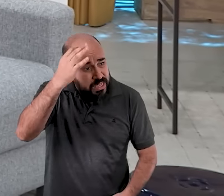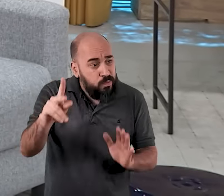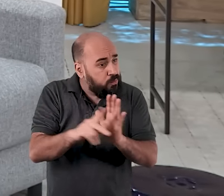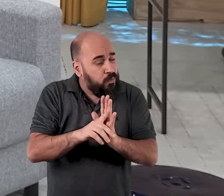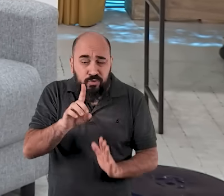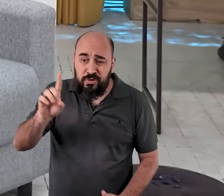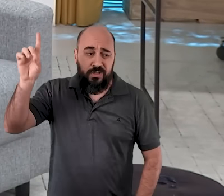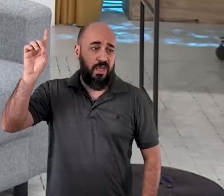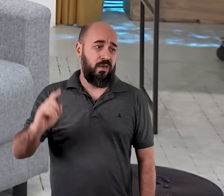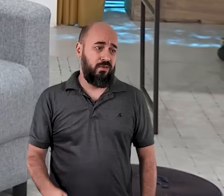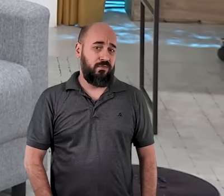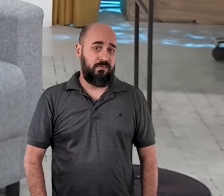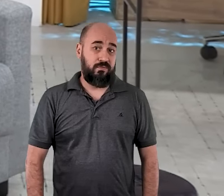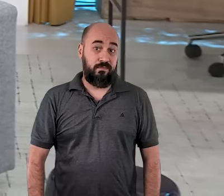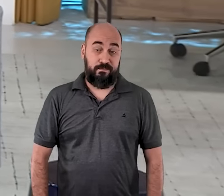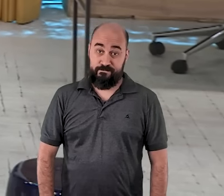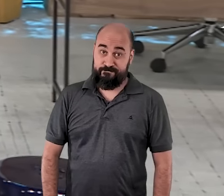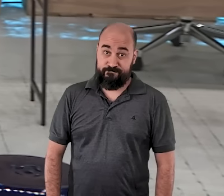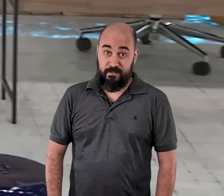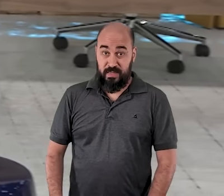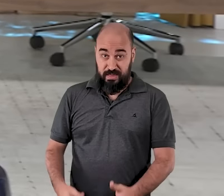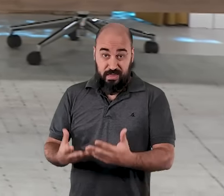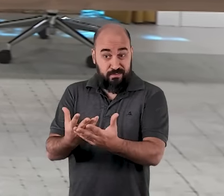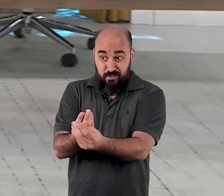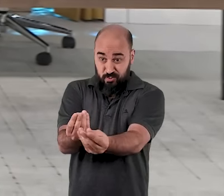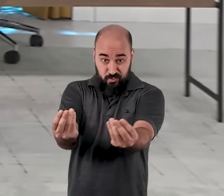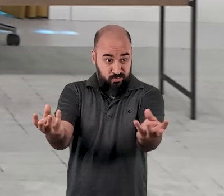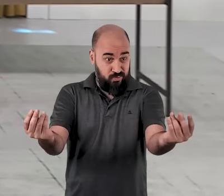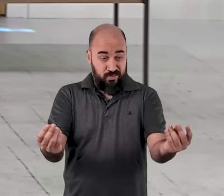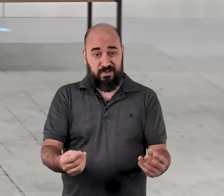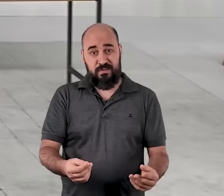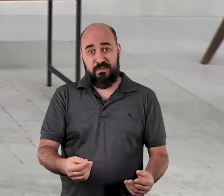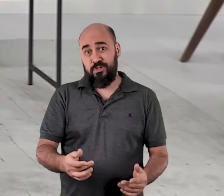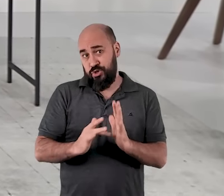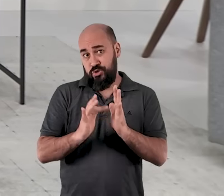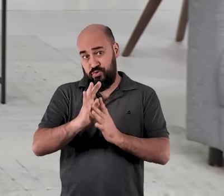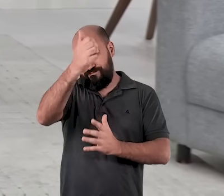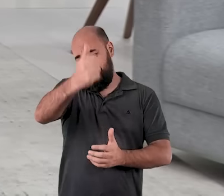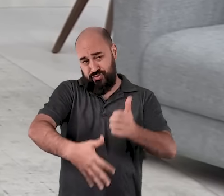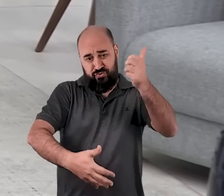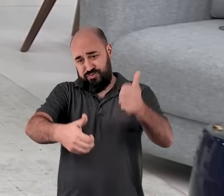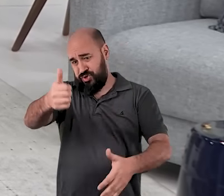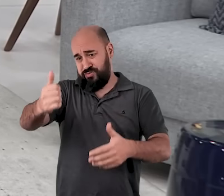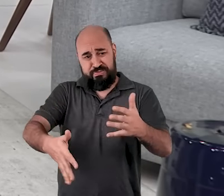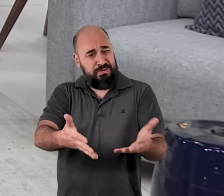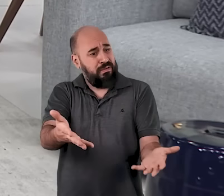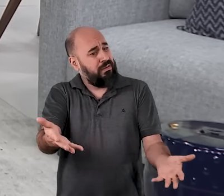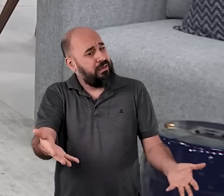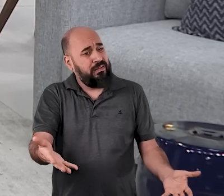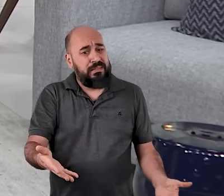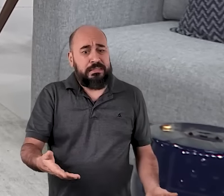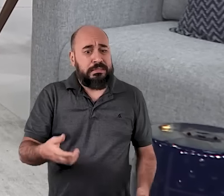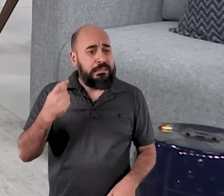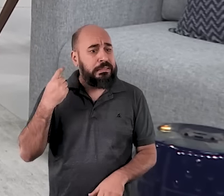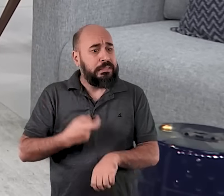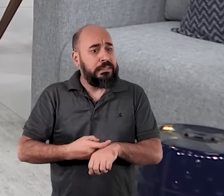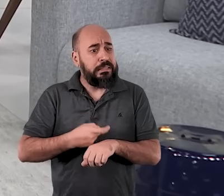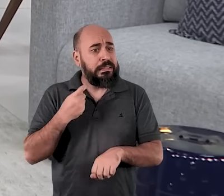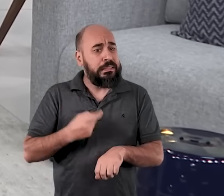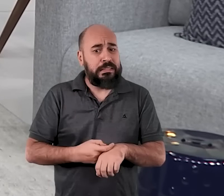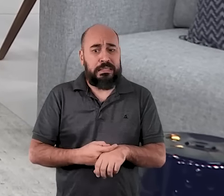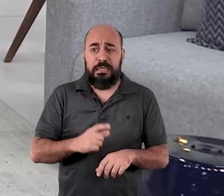muitas pessoas não entendem, Jesus fica triste porque vê que as pessoas o estão abandonando, estão virando as costas